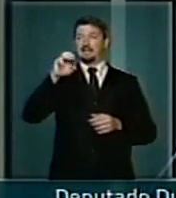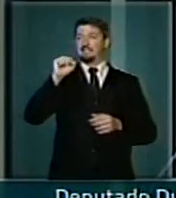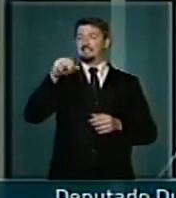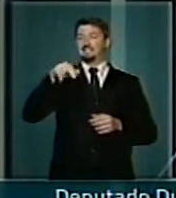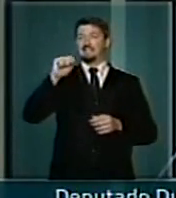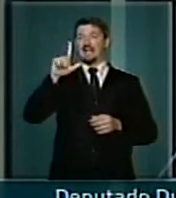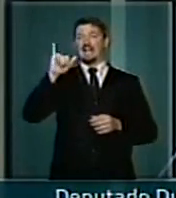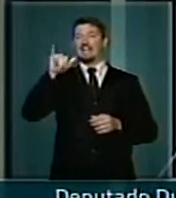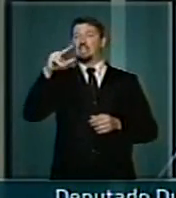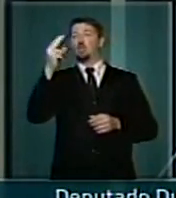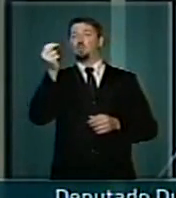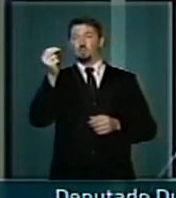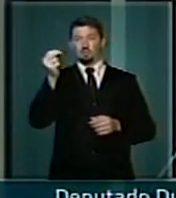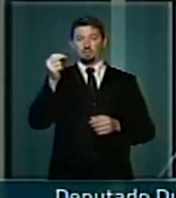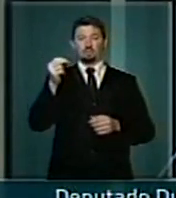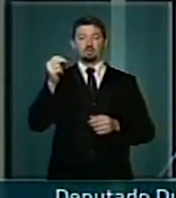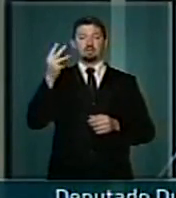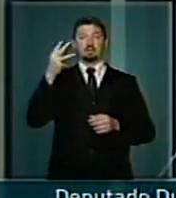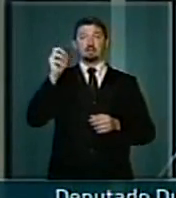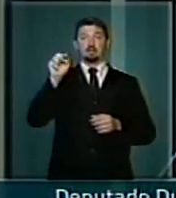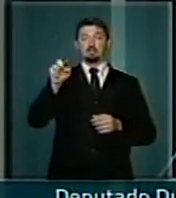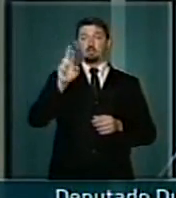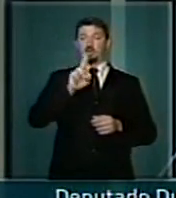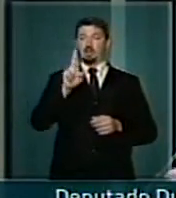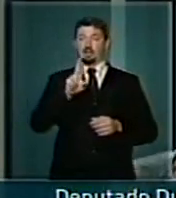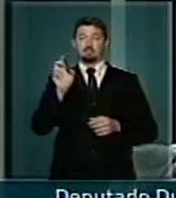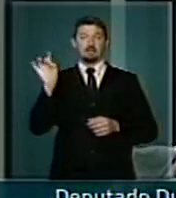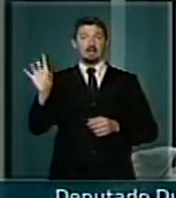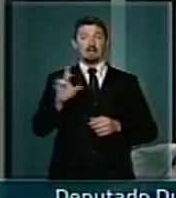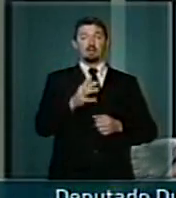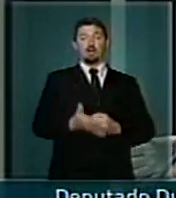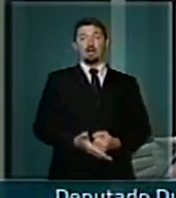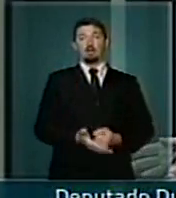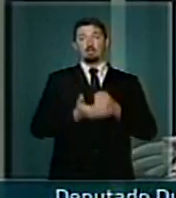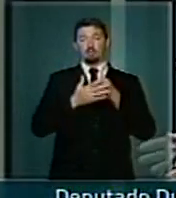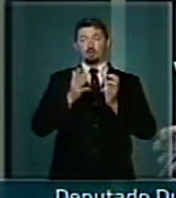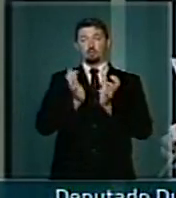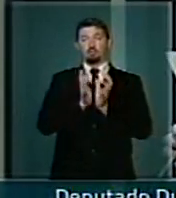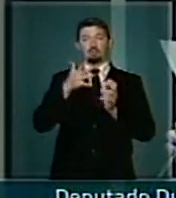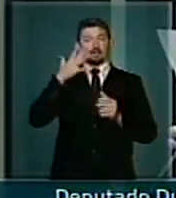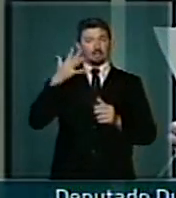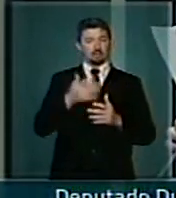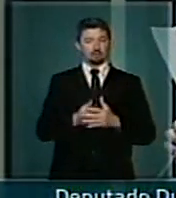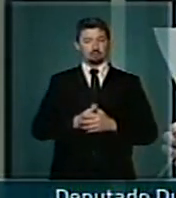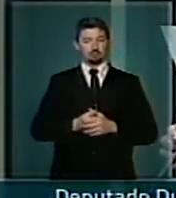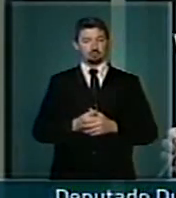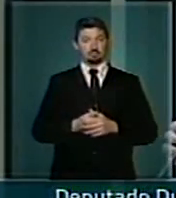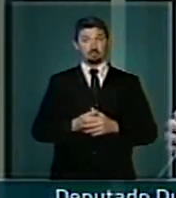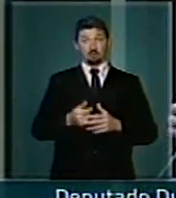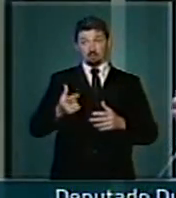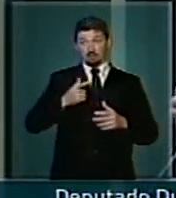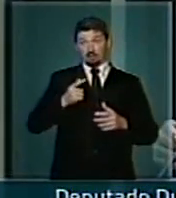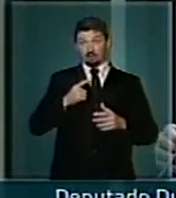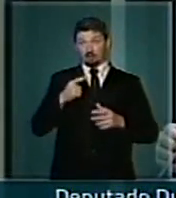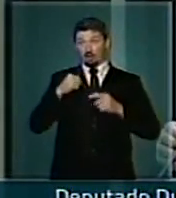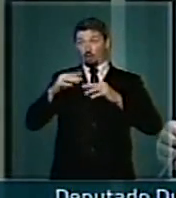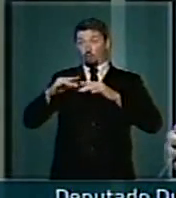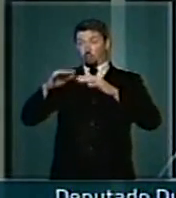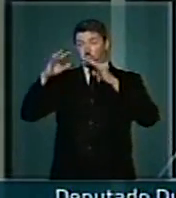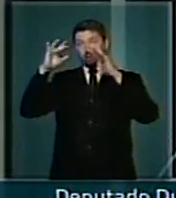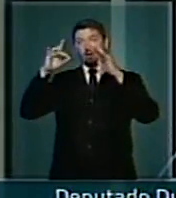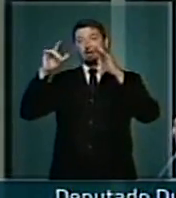cada deputado que o seu partido o apoiasse. Como se costuma dizer, aonde há fumaça, há